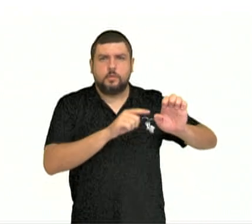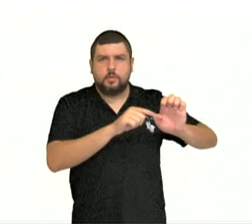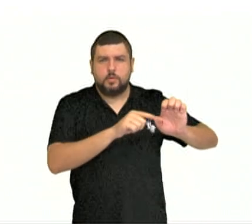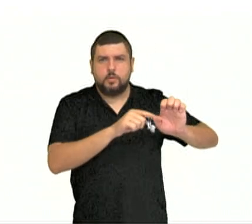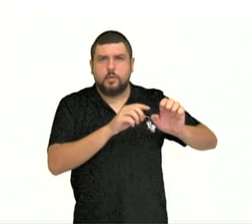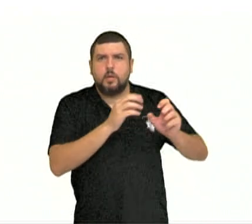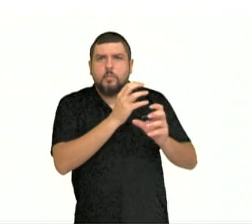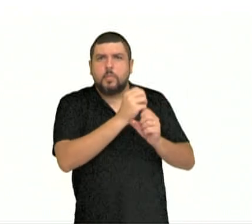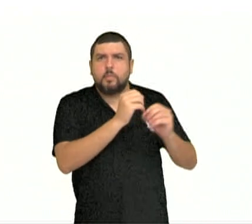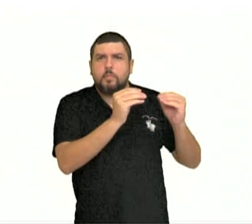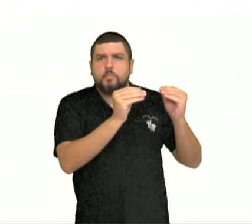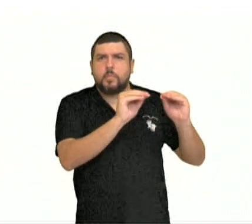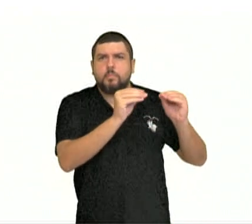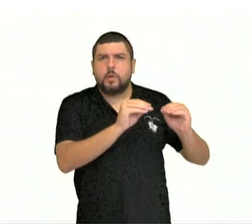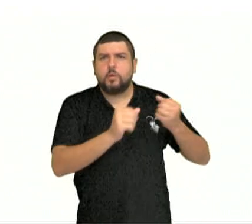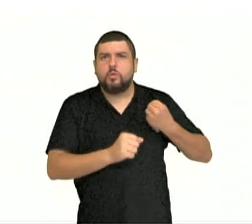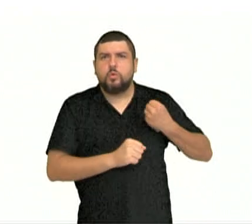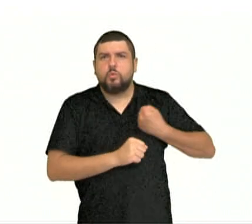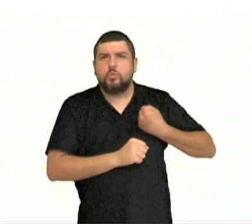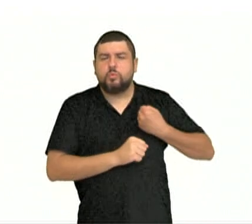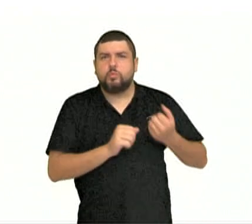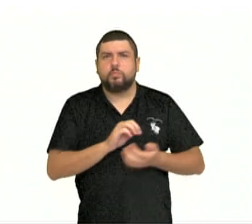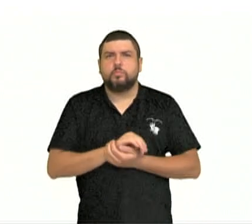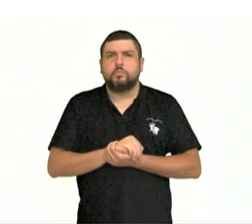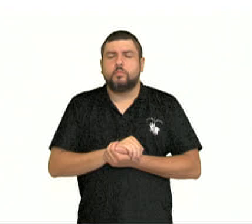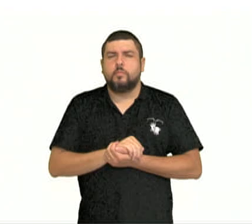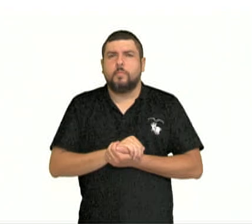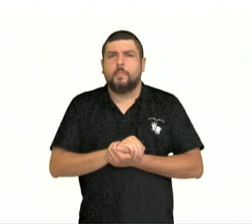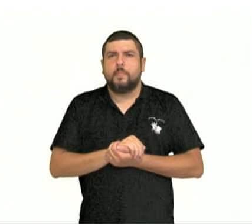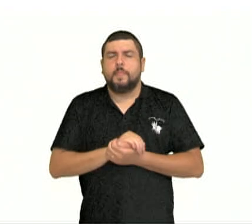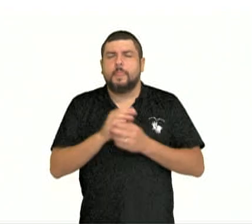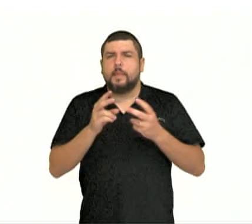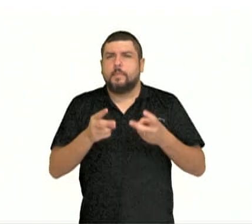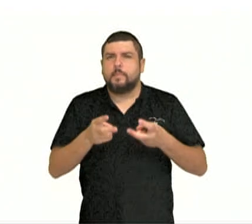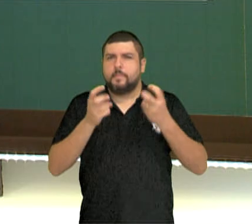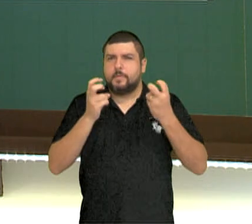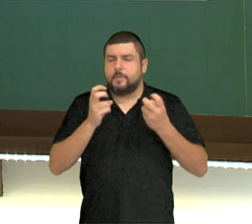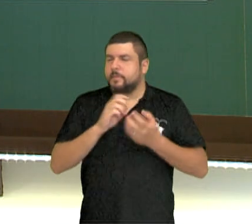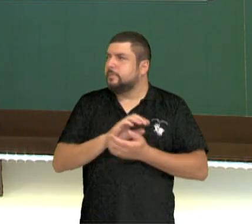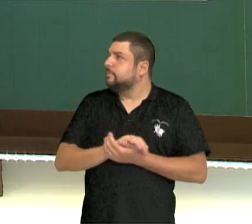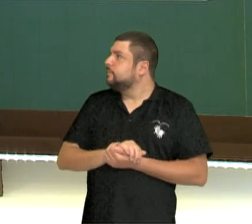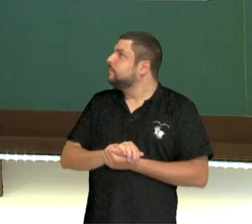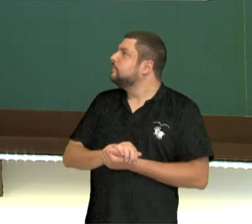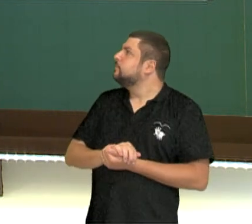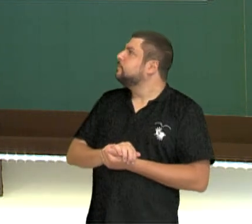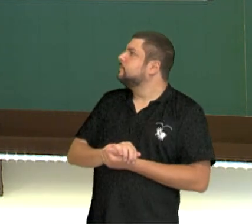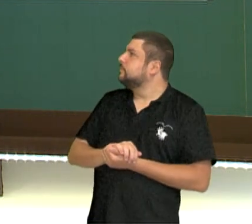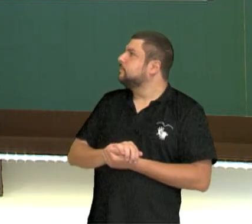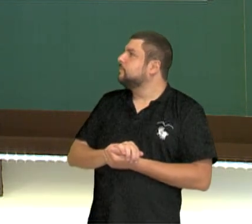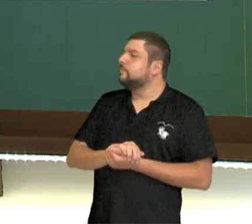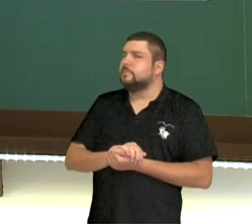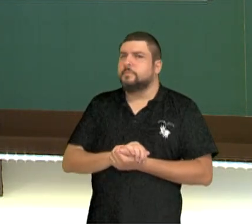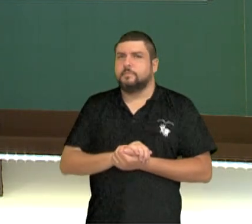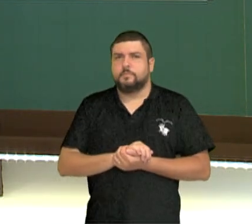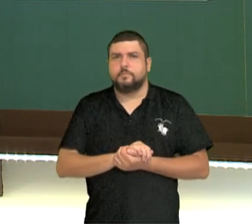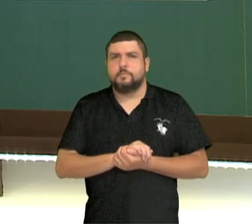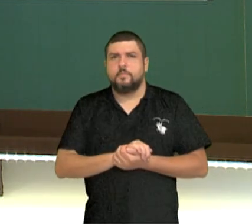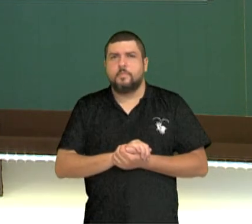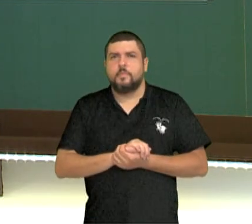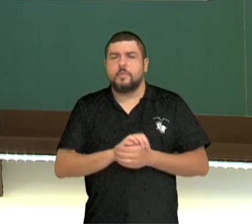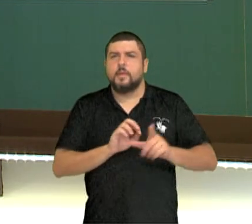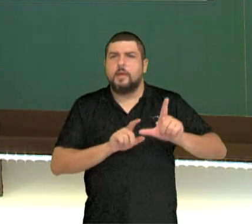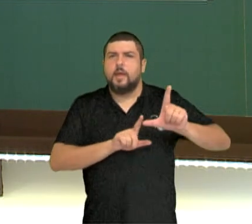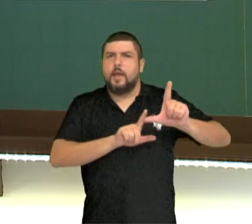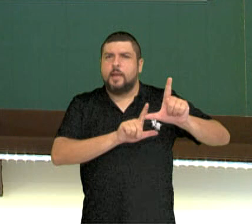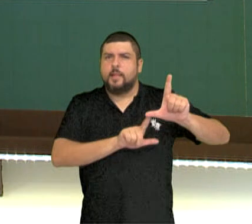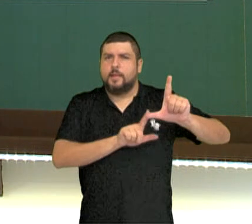ou do reagente, ok? Então, aqui nós temos uma demonstração. Essas letrinhas, esses